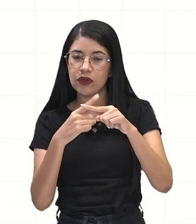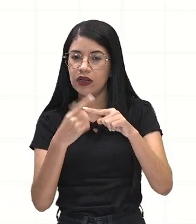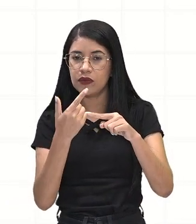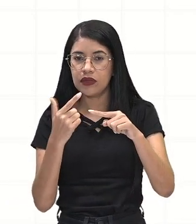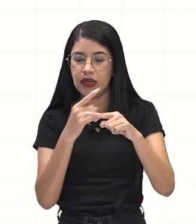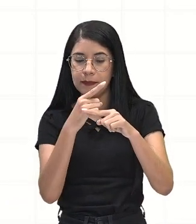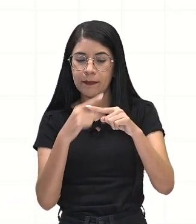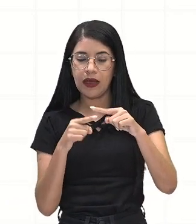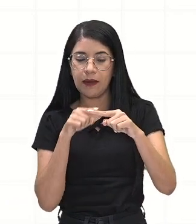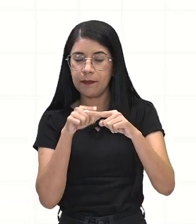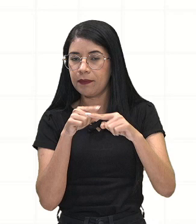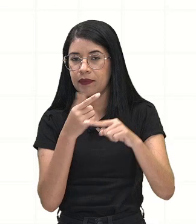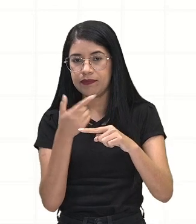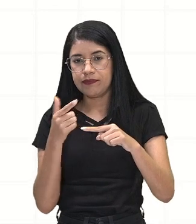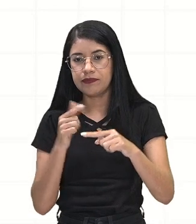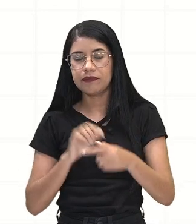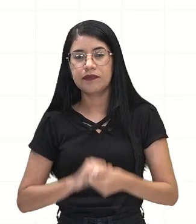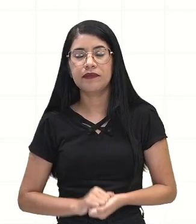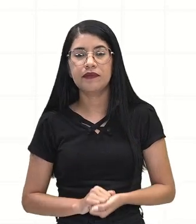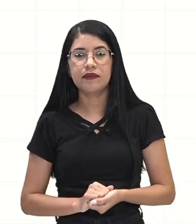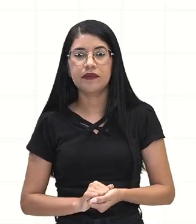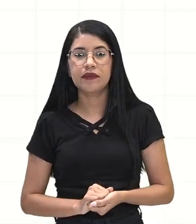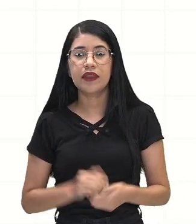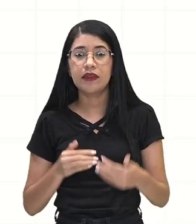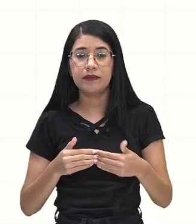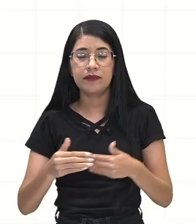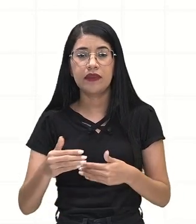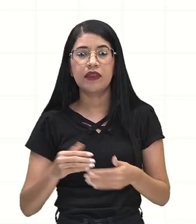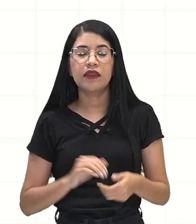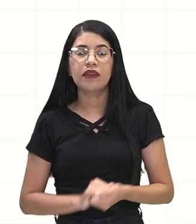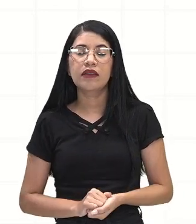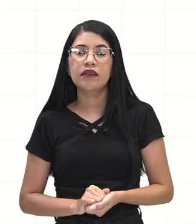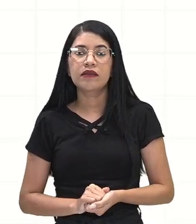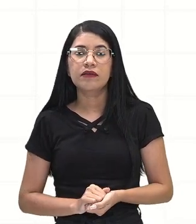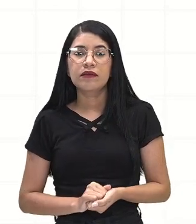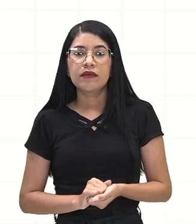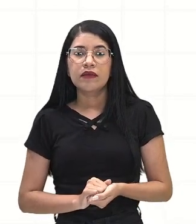comum. Tudo bem? Vamos estender agora o nosso conceito.